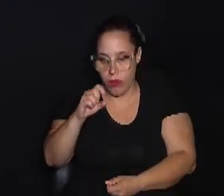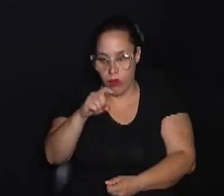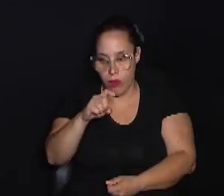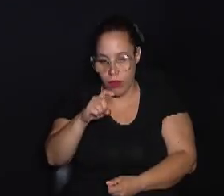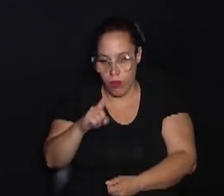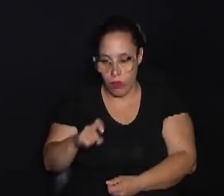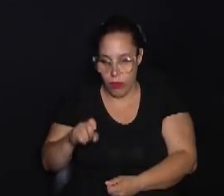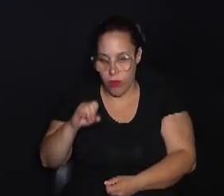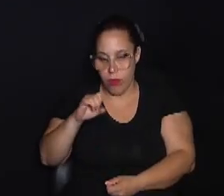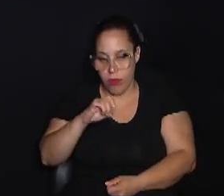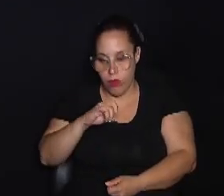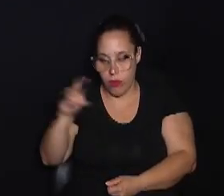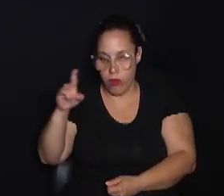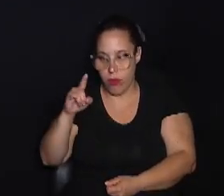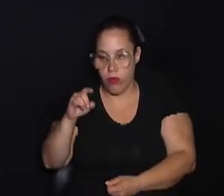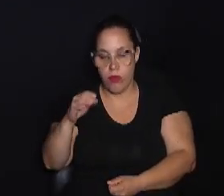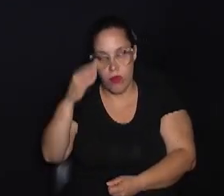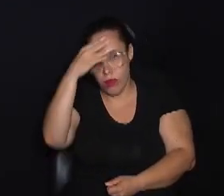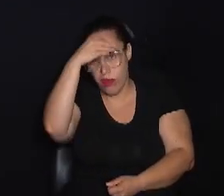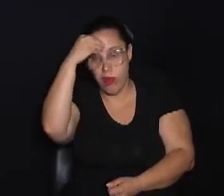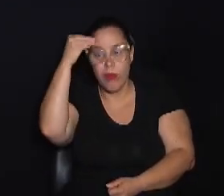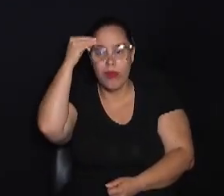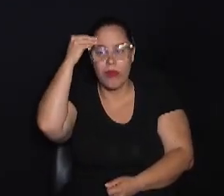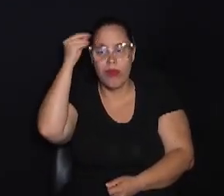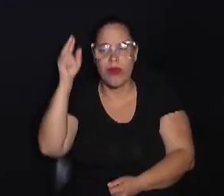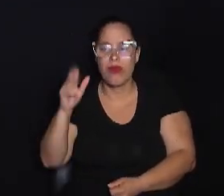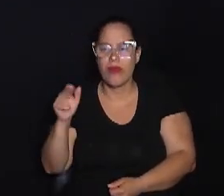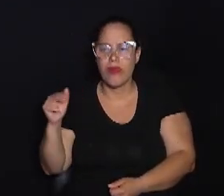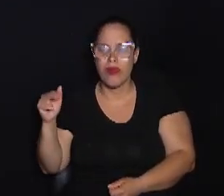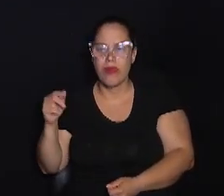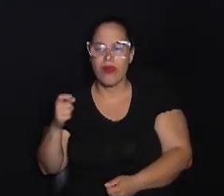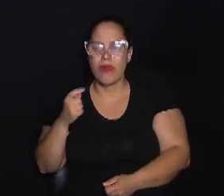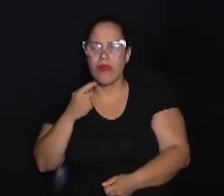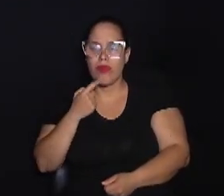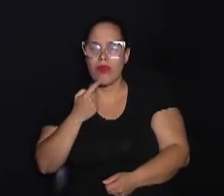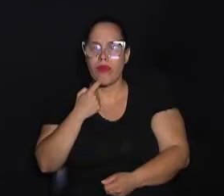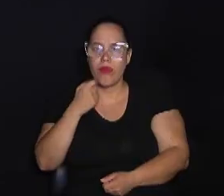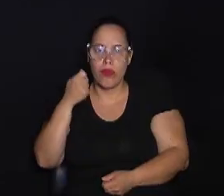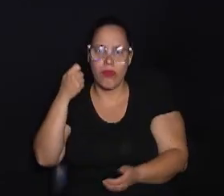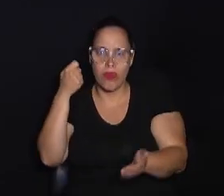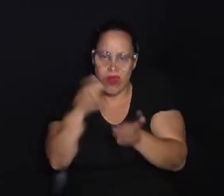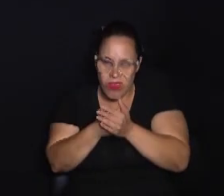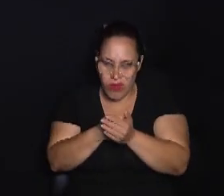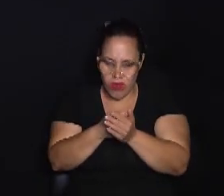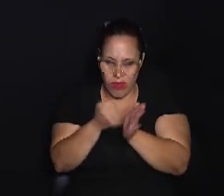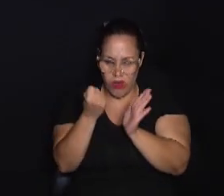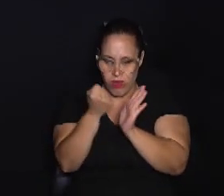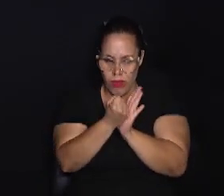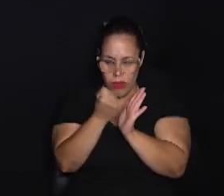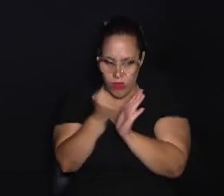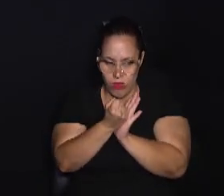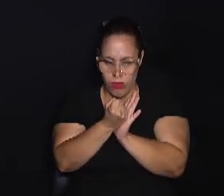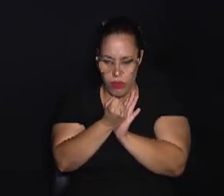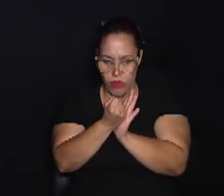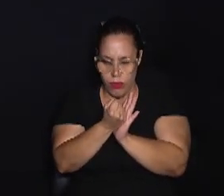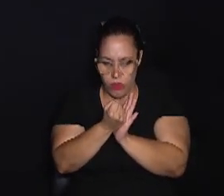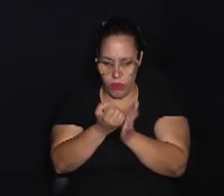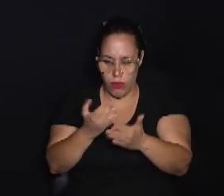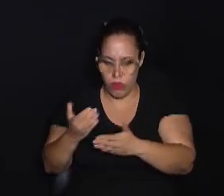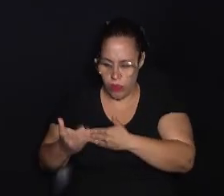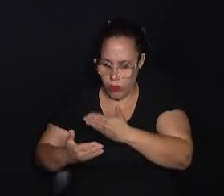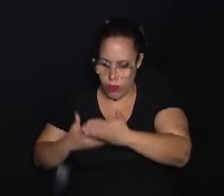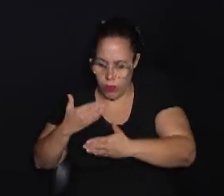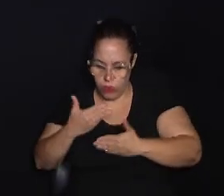gente nunca esquece, nunca deixa de falar, que Campinas ela é um marco, né, na luta e a contribuição da